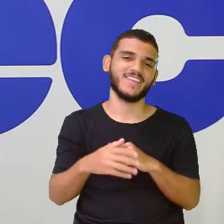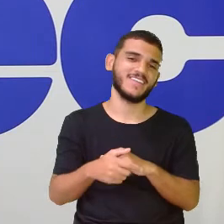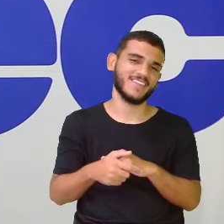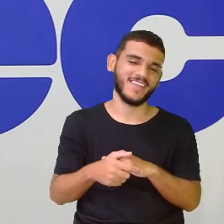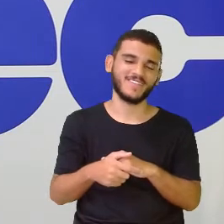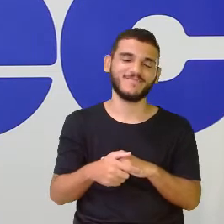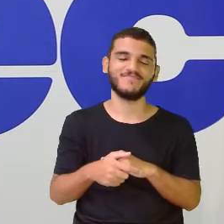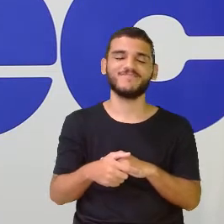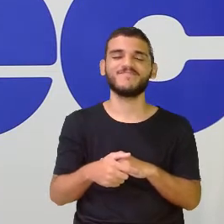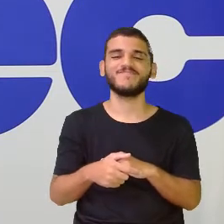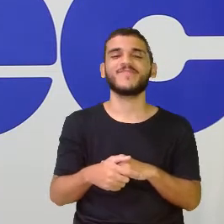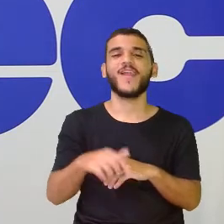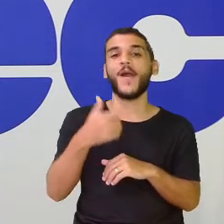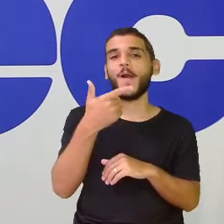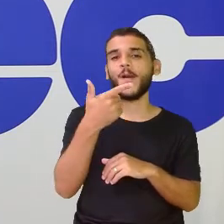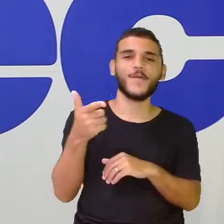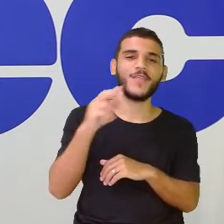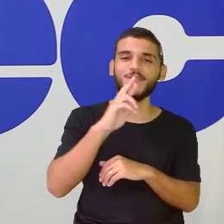comer.